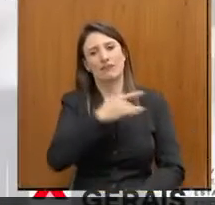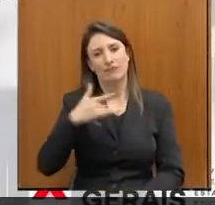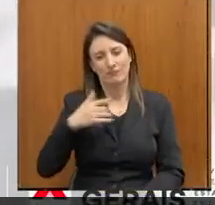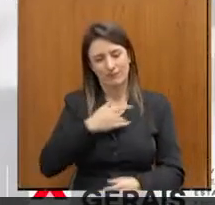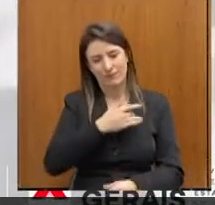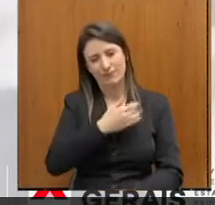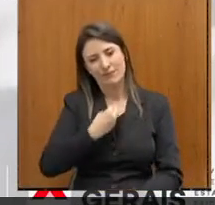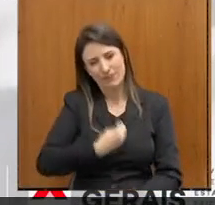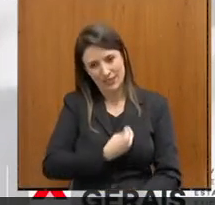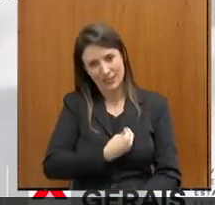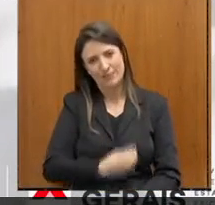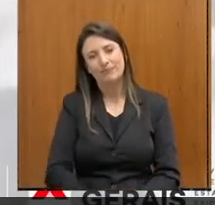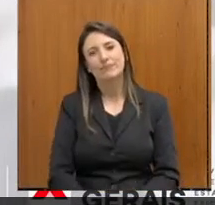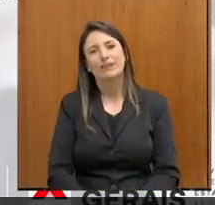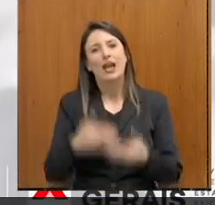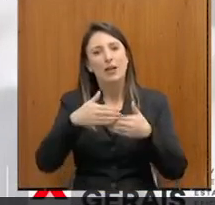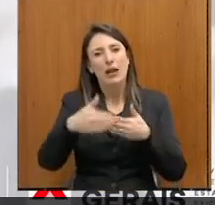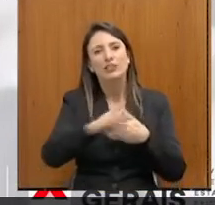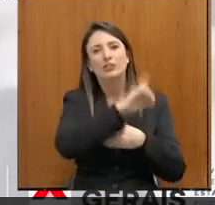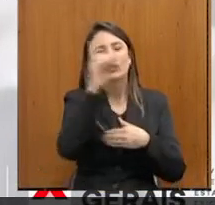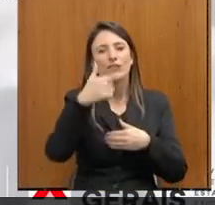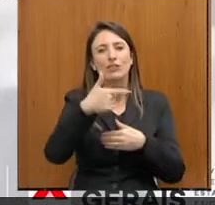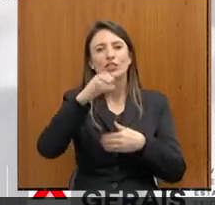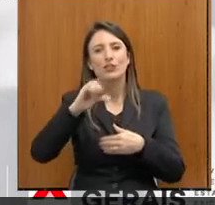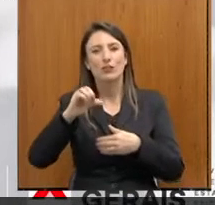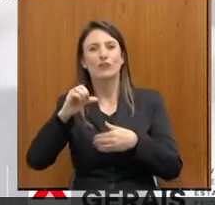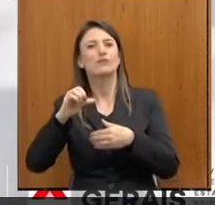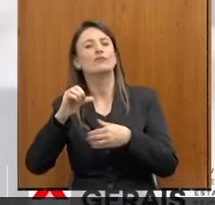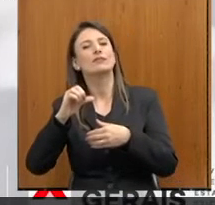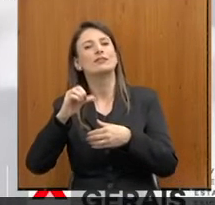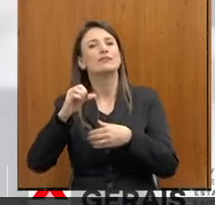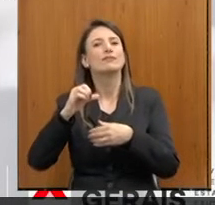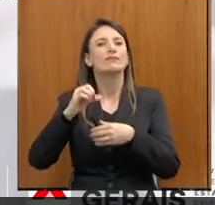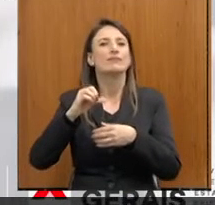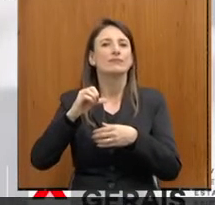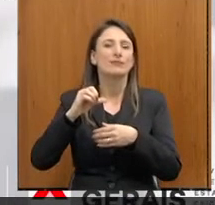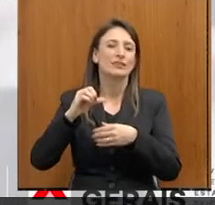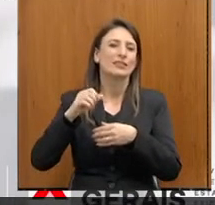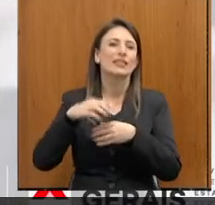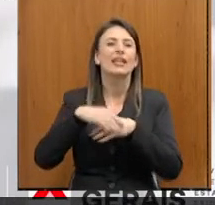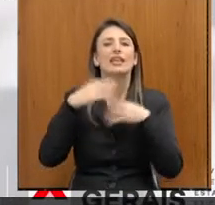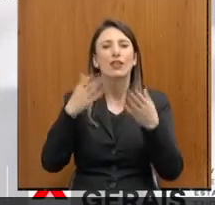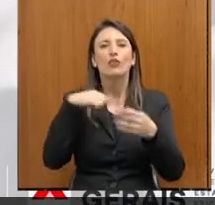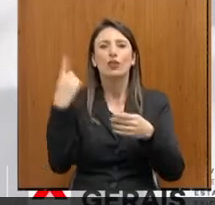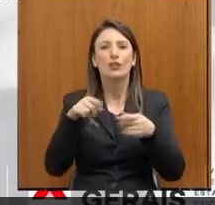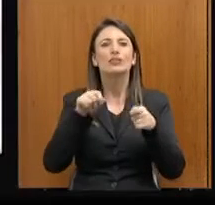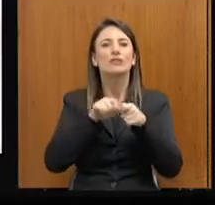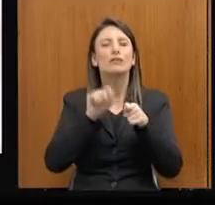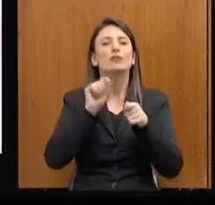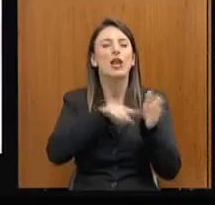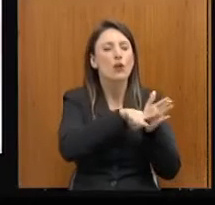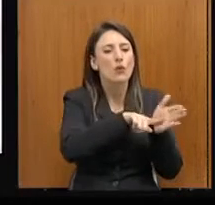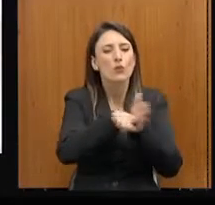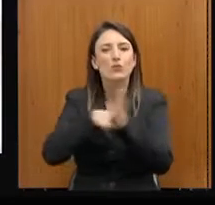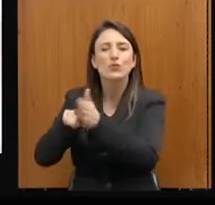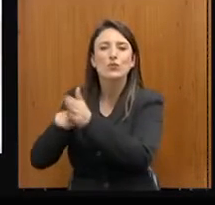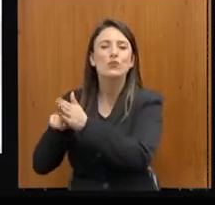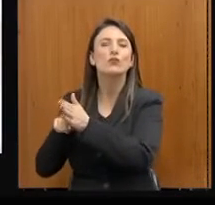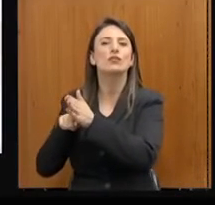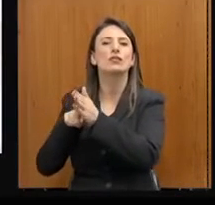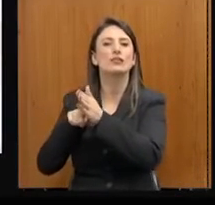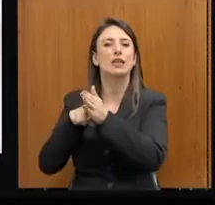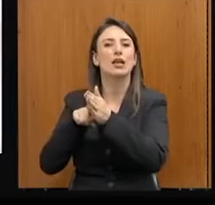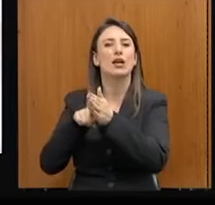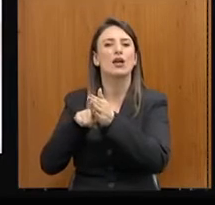29/7 nós fizemos uma segunda fase por meio de uma consulta pública que a maior consulta pública é